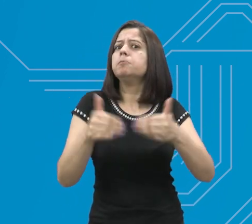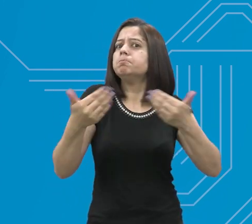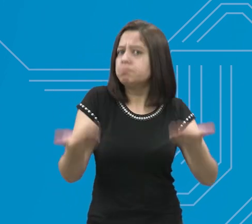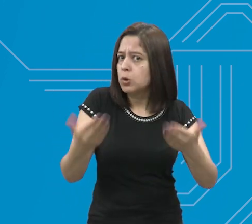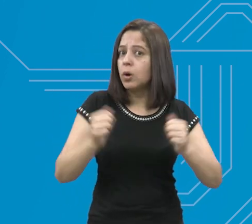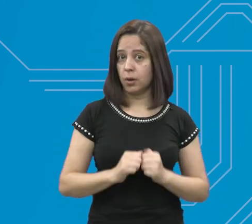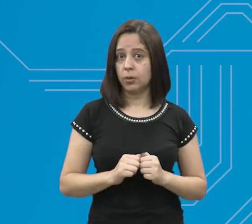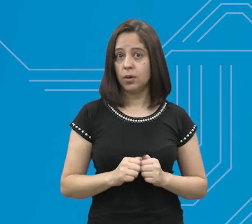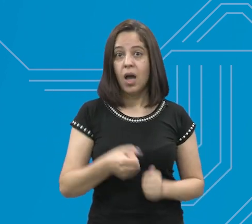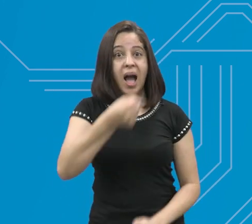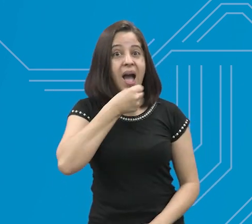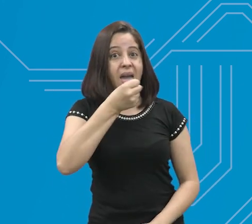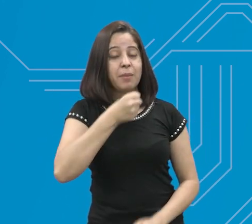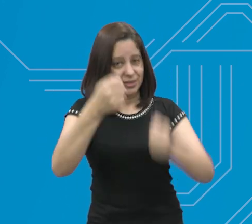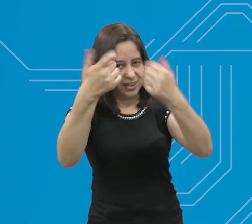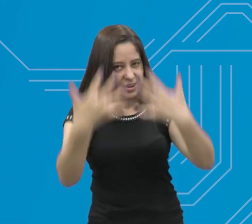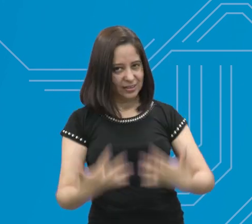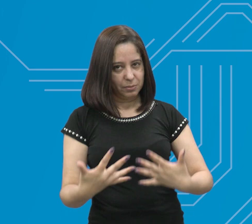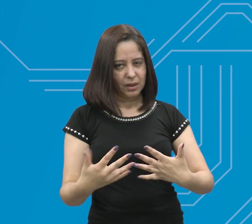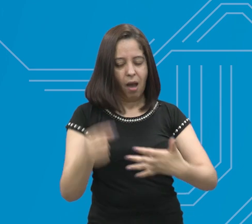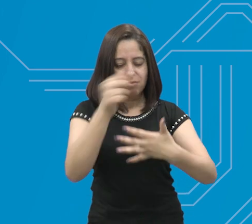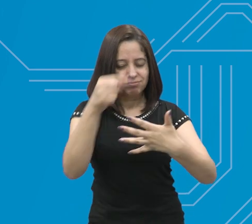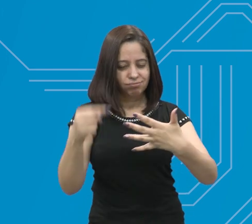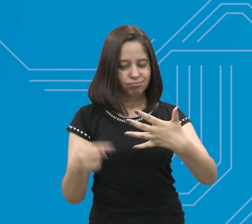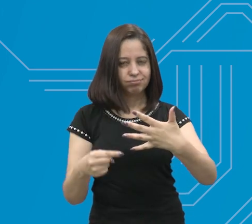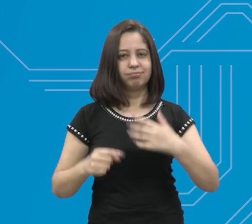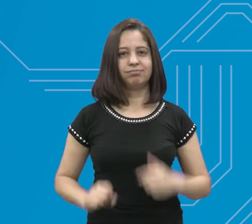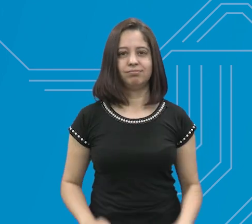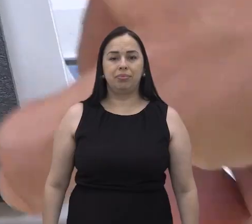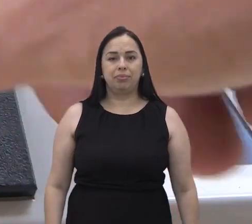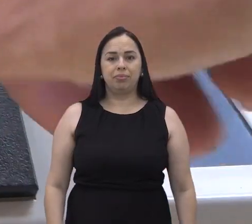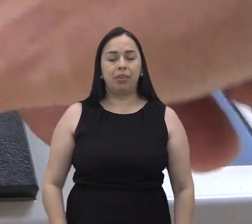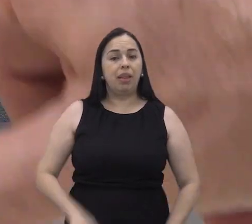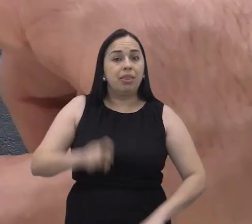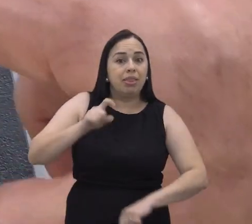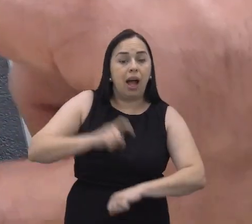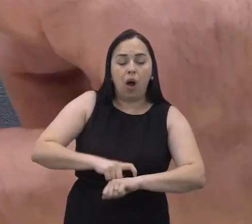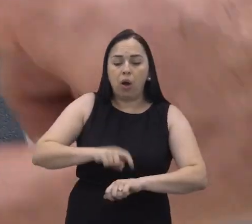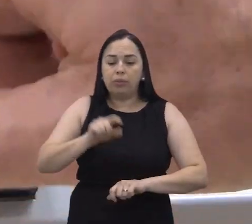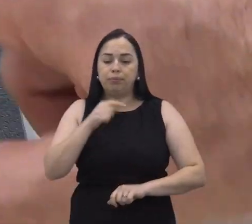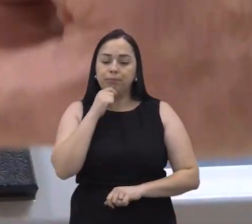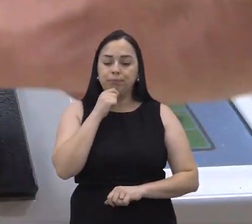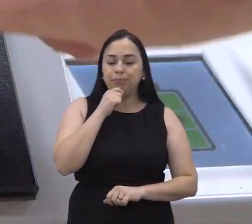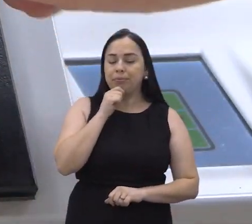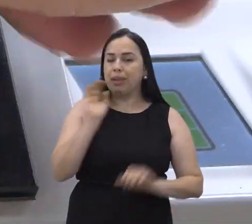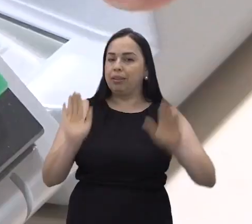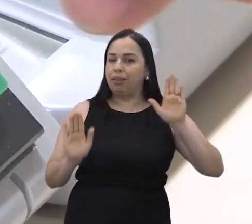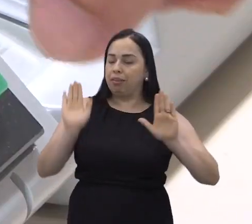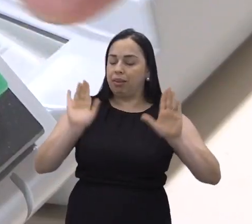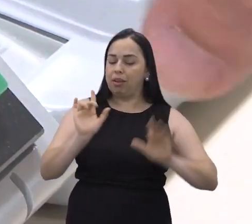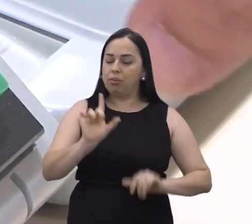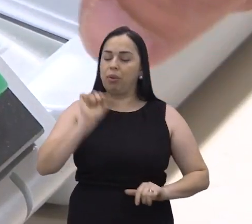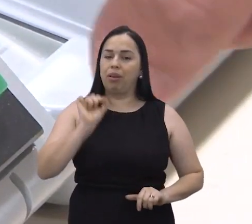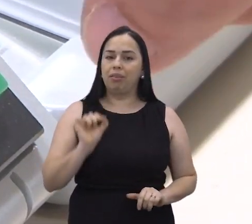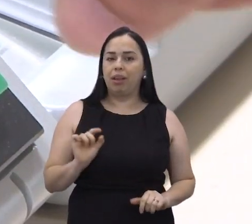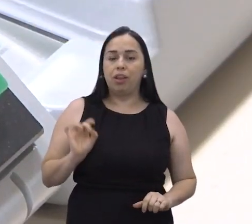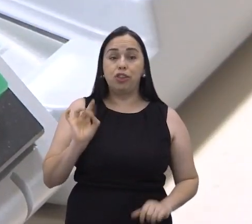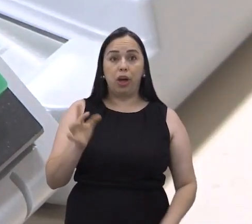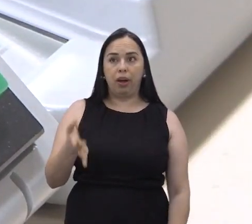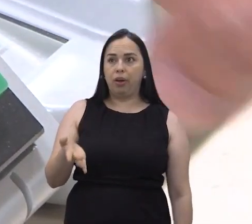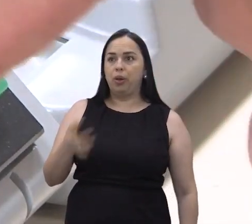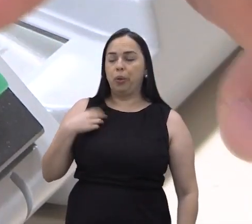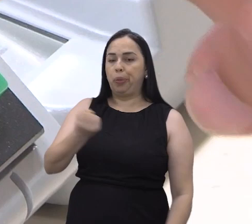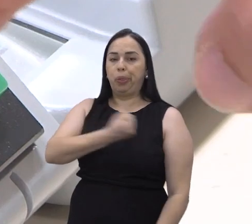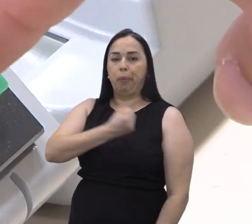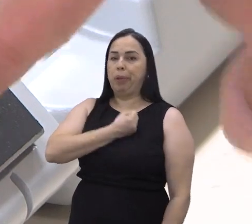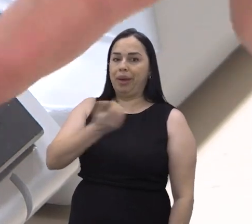uma reportagem que explica o papel de cada um desses cargos. Na hora de escolher um candidato, não adianta só